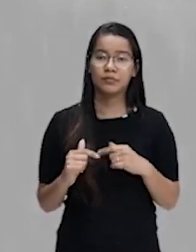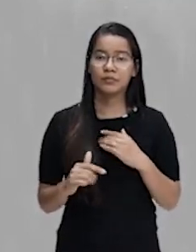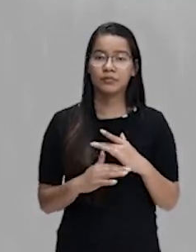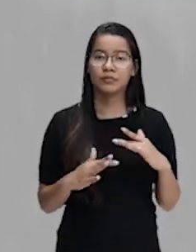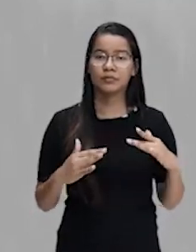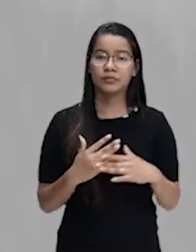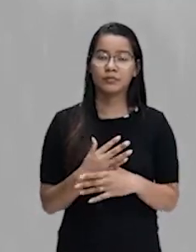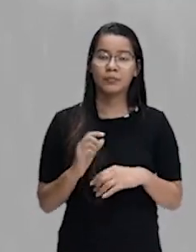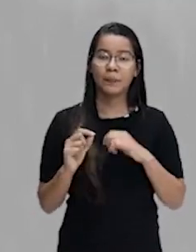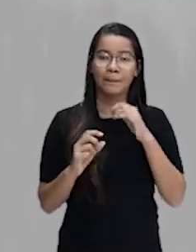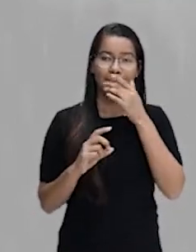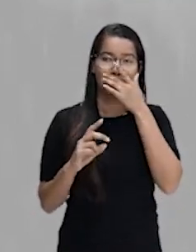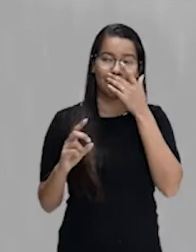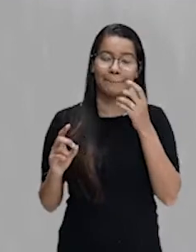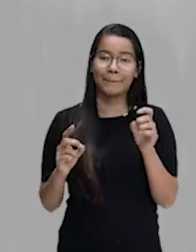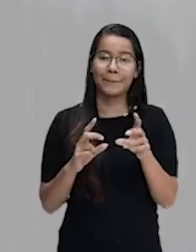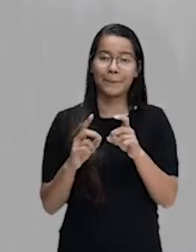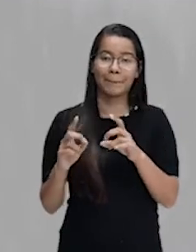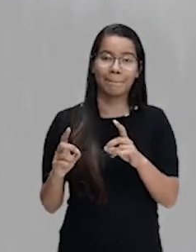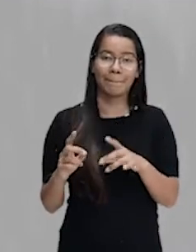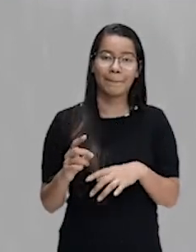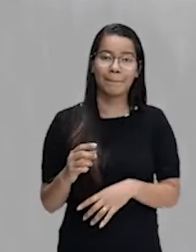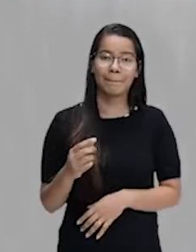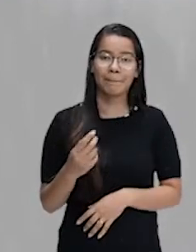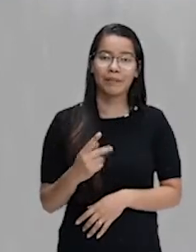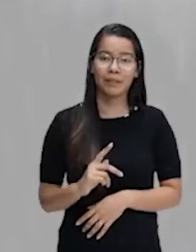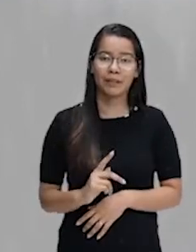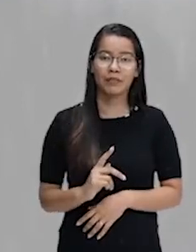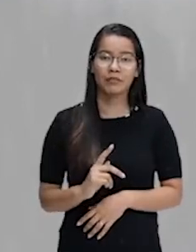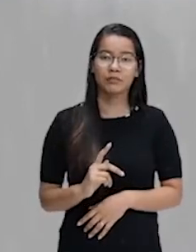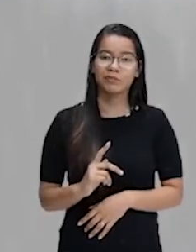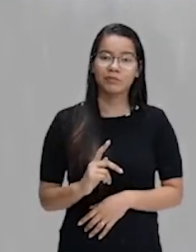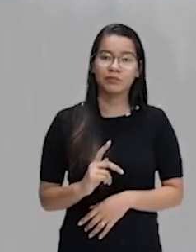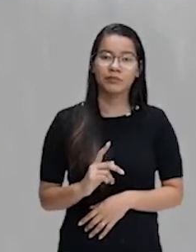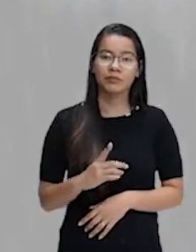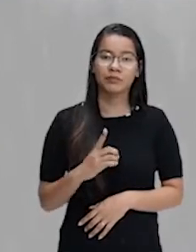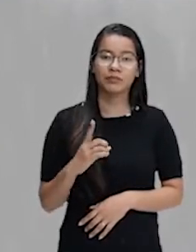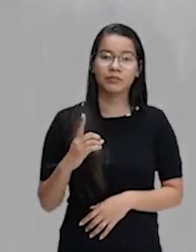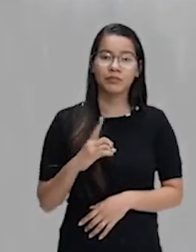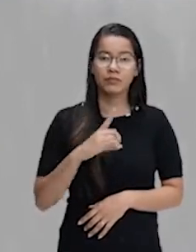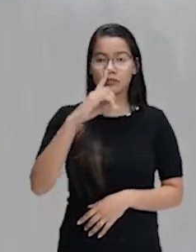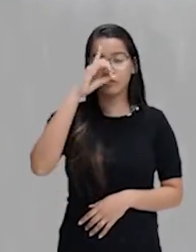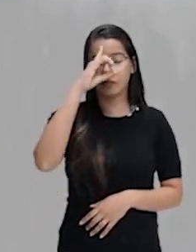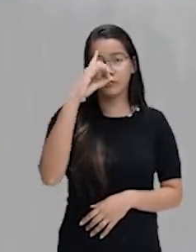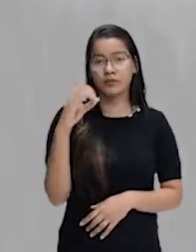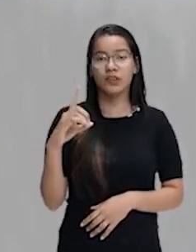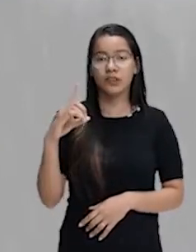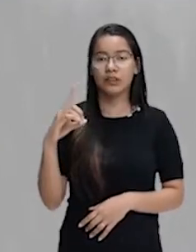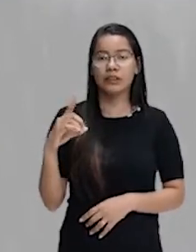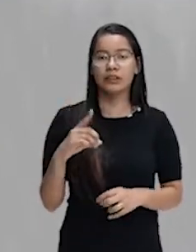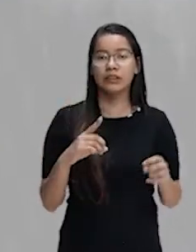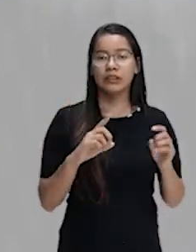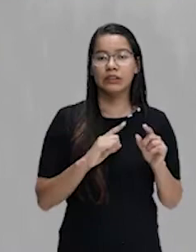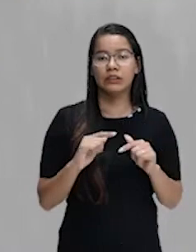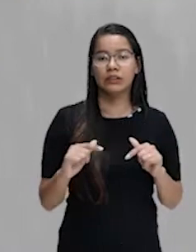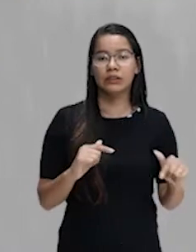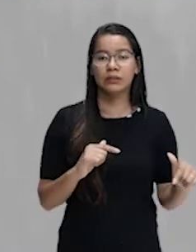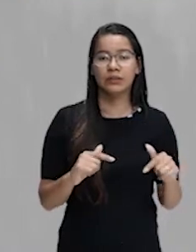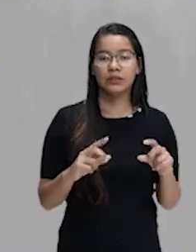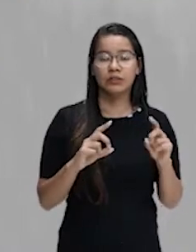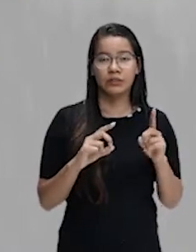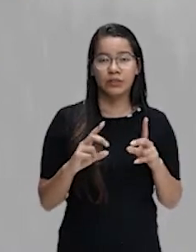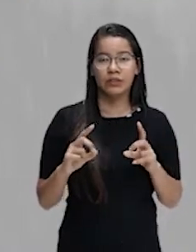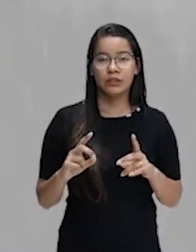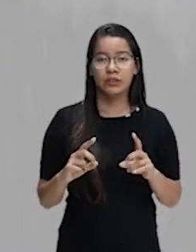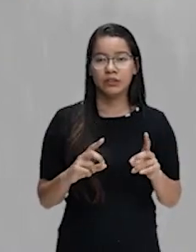que vendiam a sua jornada de trabalho, olha só, vendiam a sua jornada de